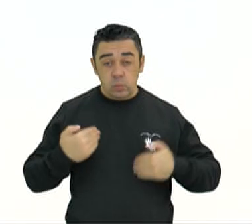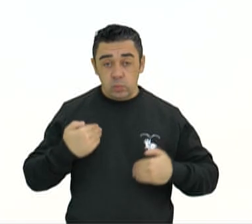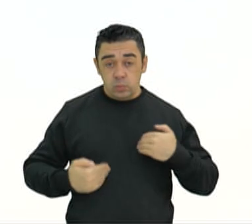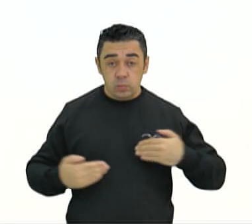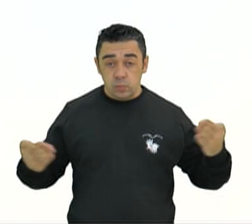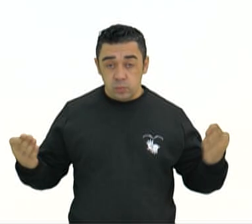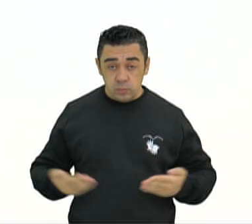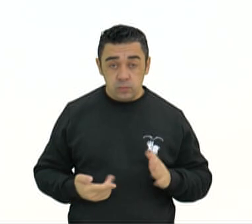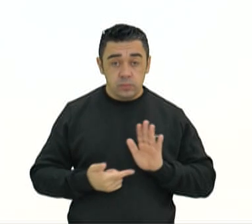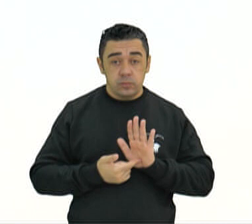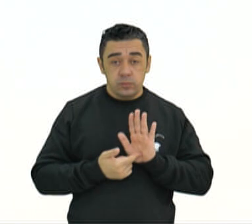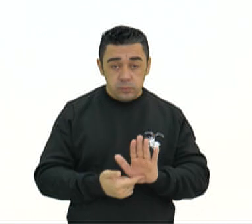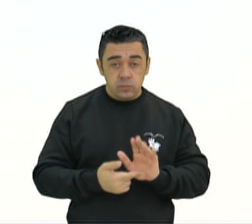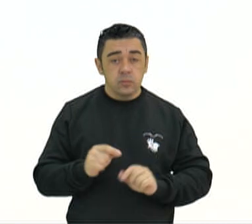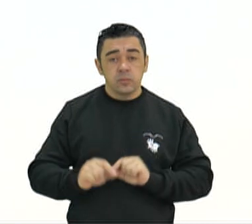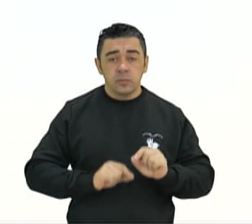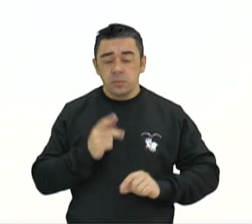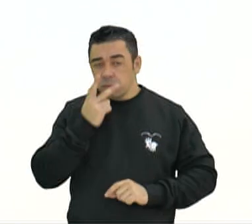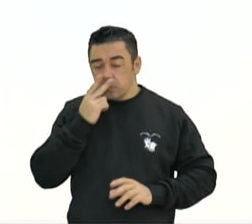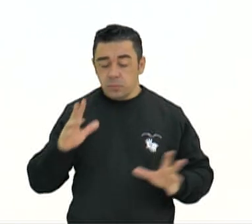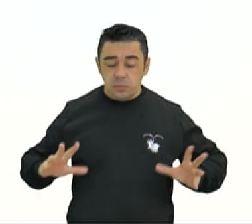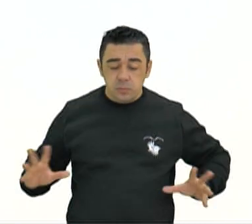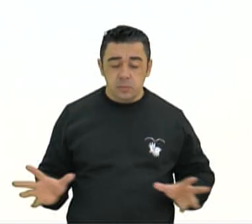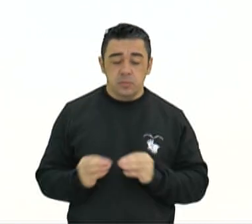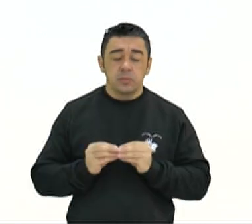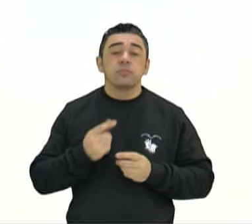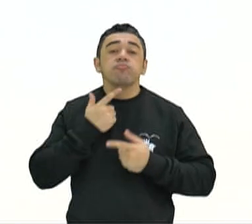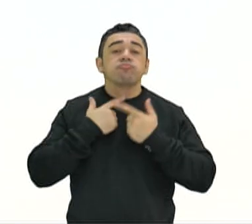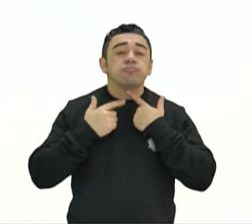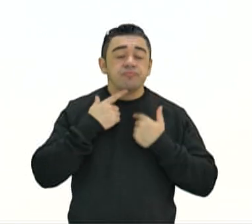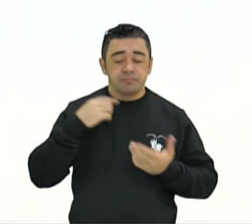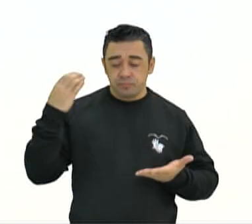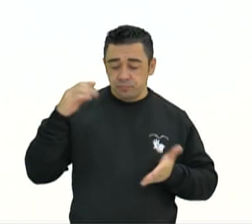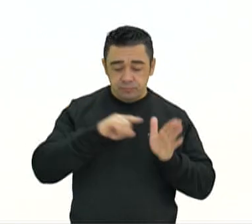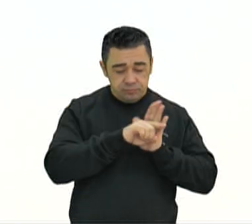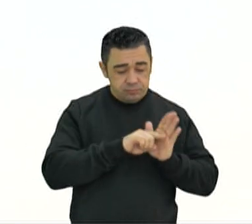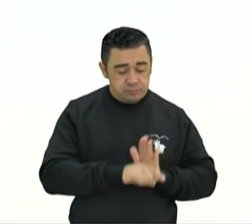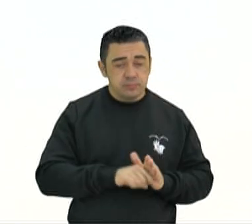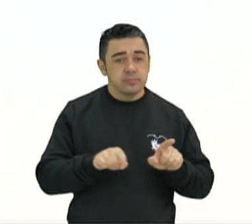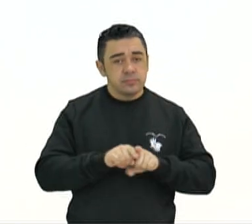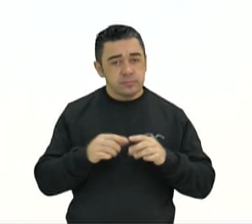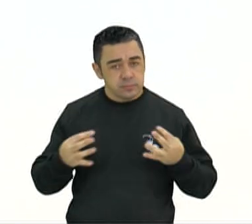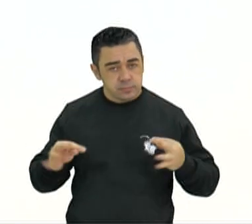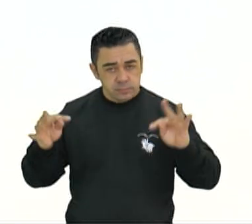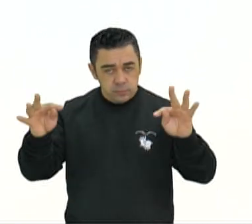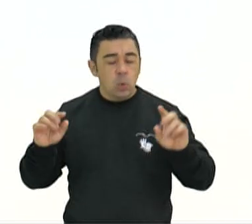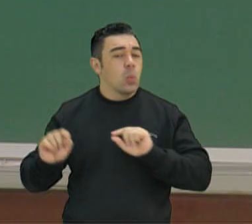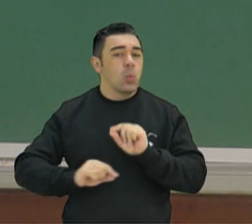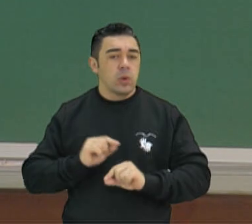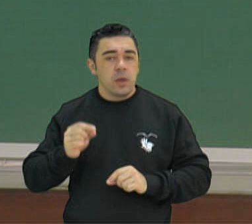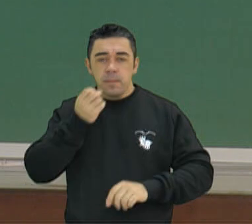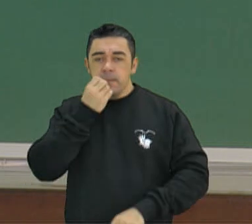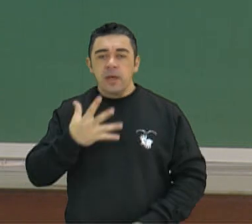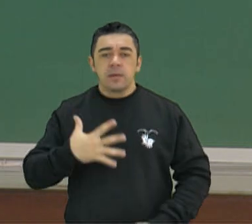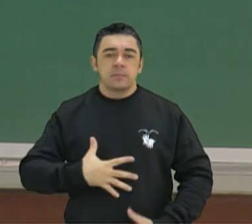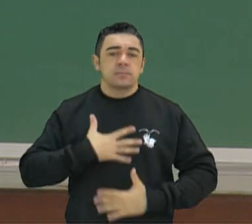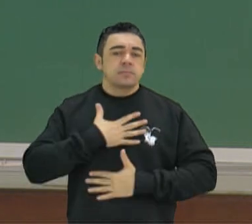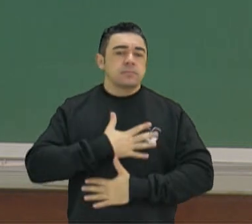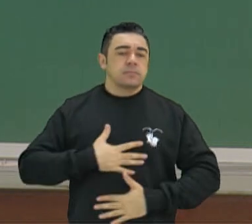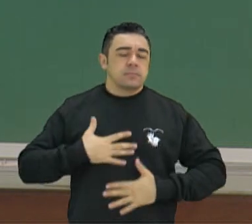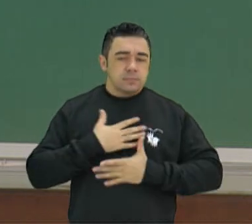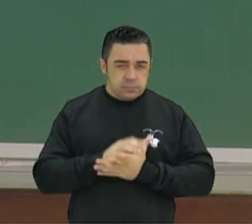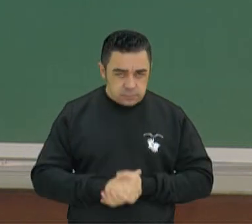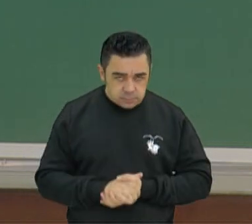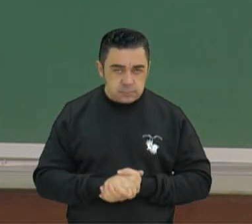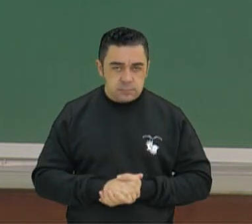assim se apresentar como uma síntese de desejo, ciência e tecnologia, a serviço do chamado bem-estar. Então, essa